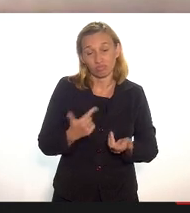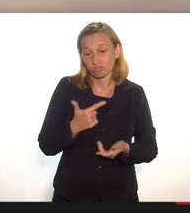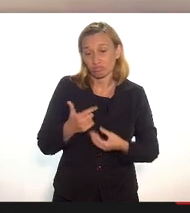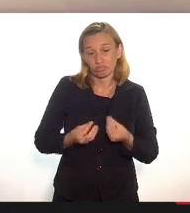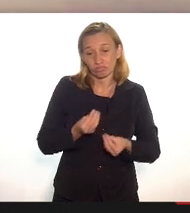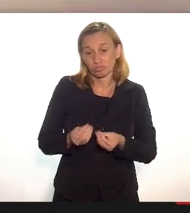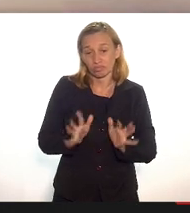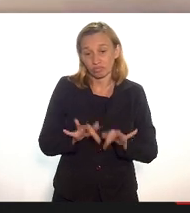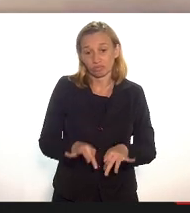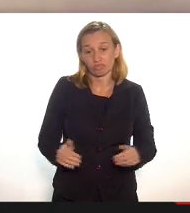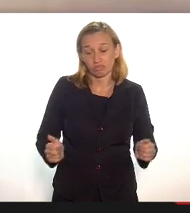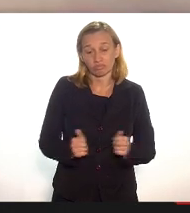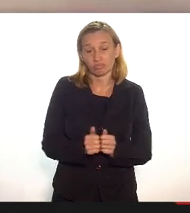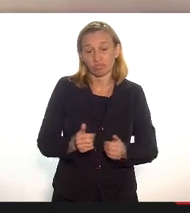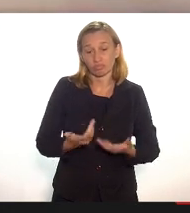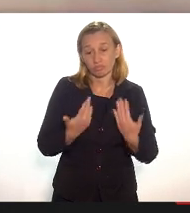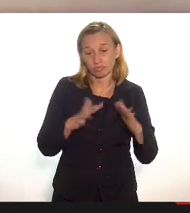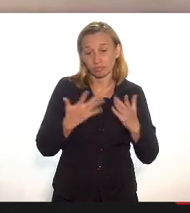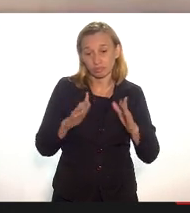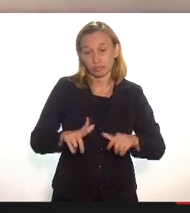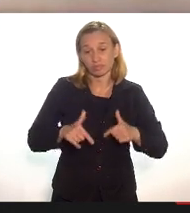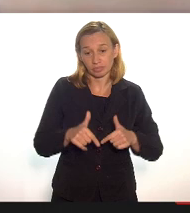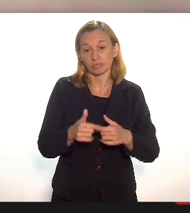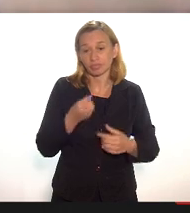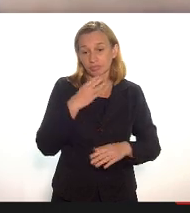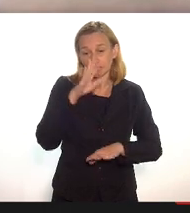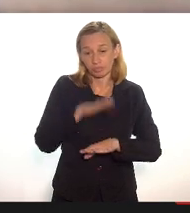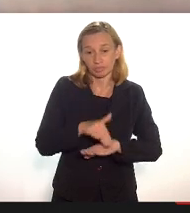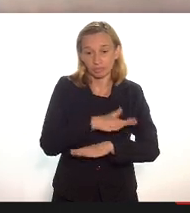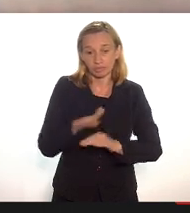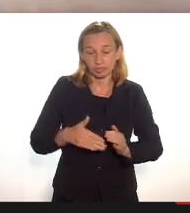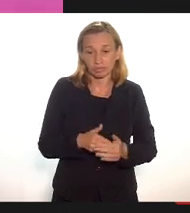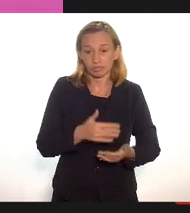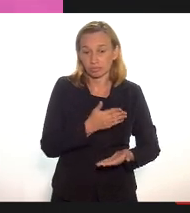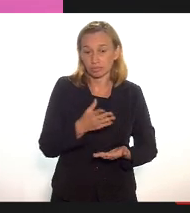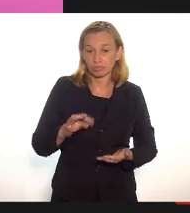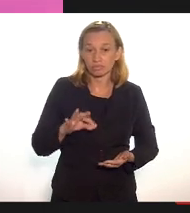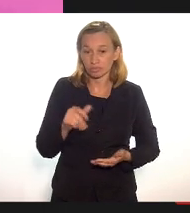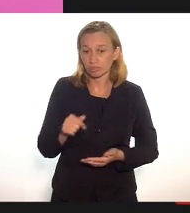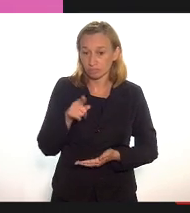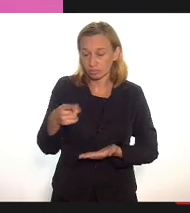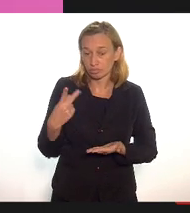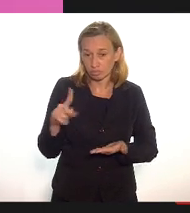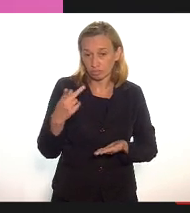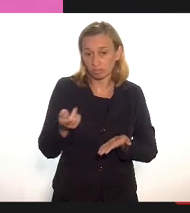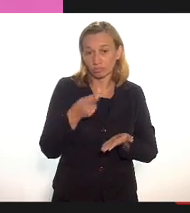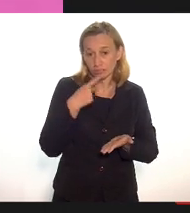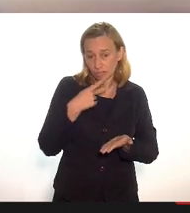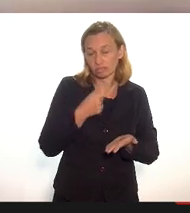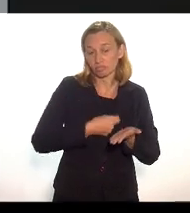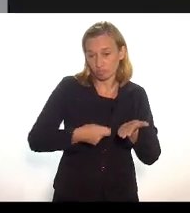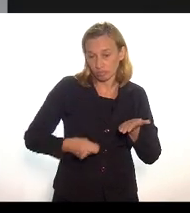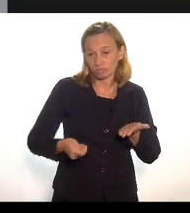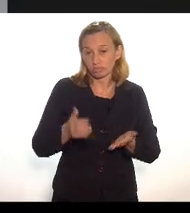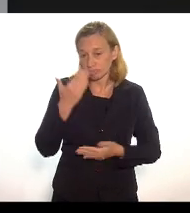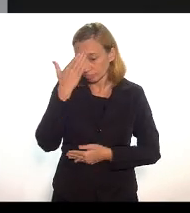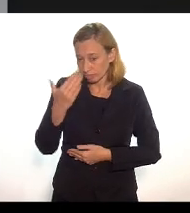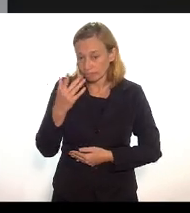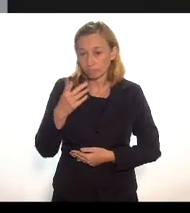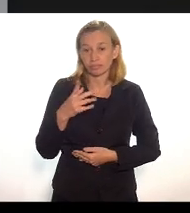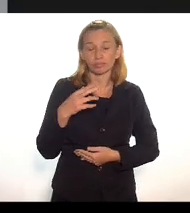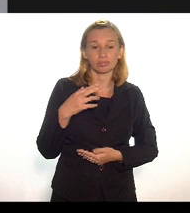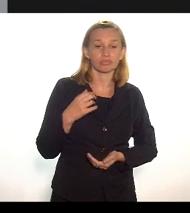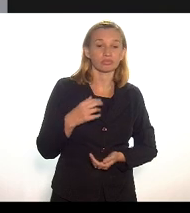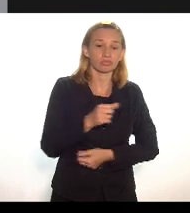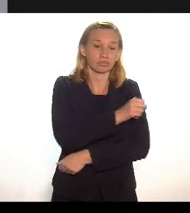só... Parabenizar aí pela ação. Boa tarde a todos e todas. Todas as suas falas foram anotadas, tá? Obrigada, Rejane,